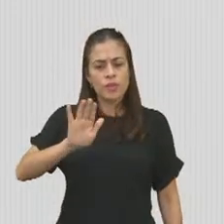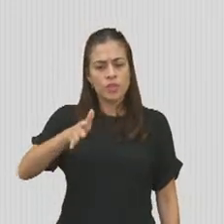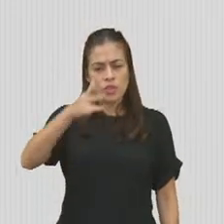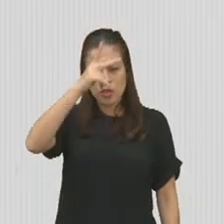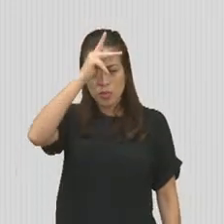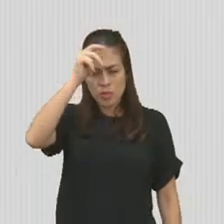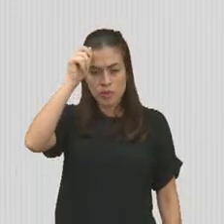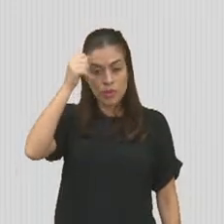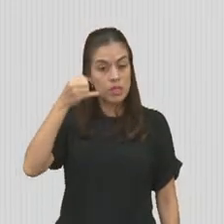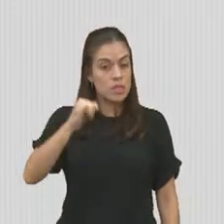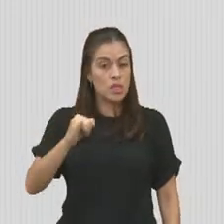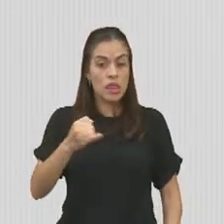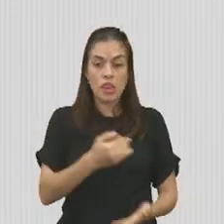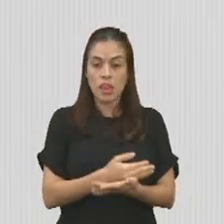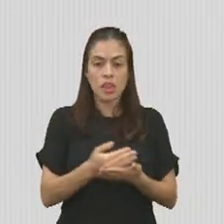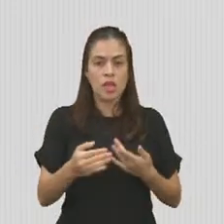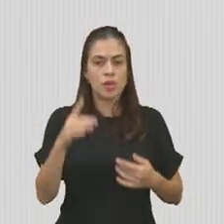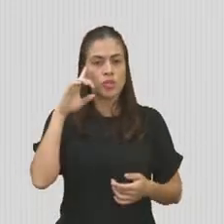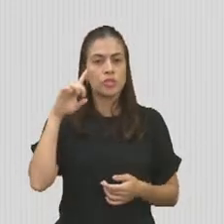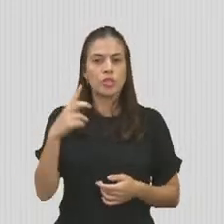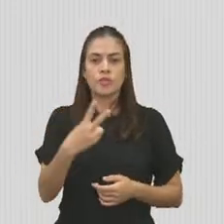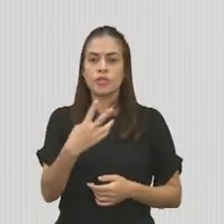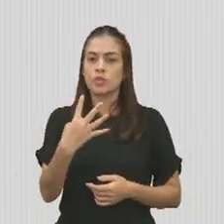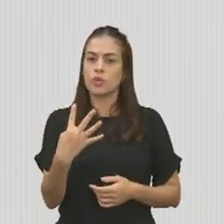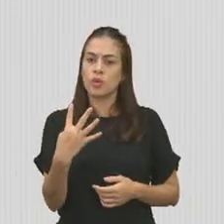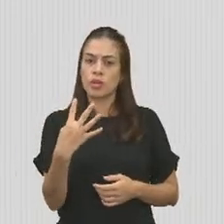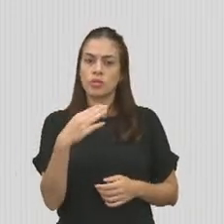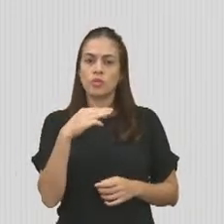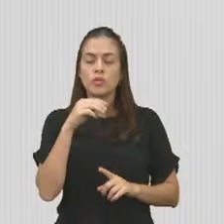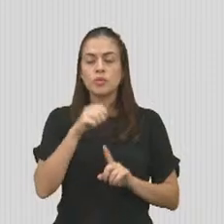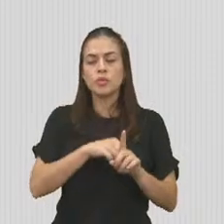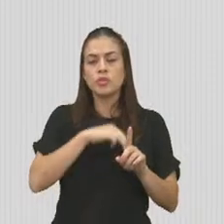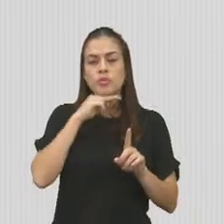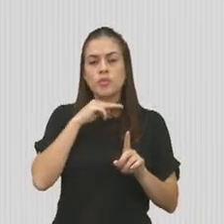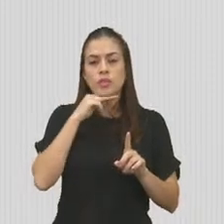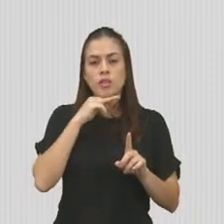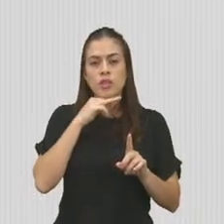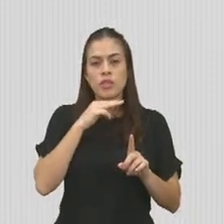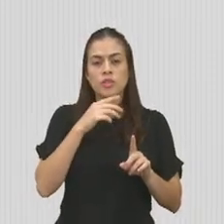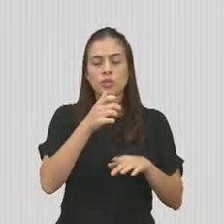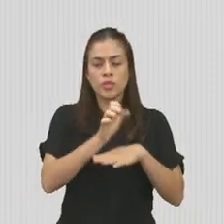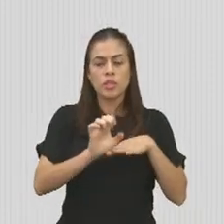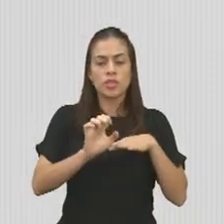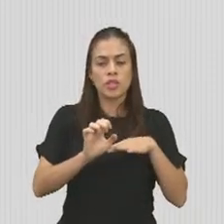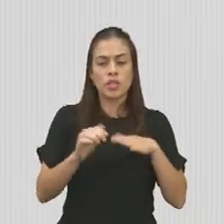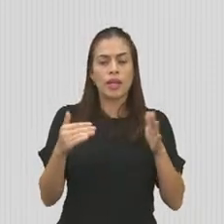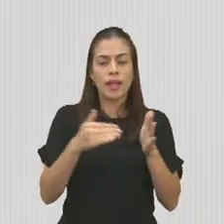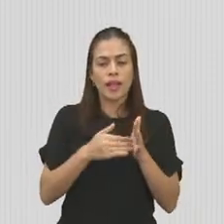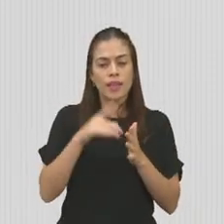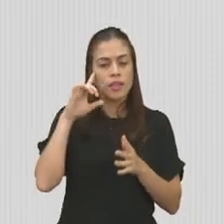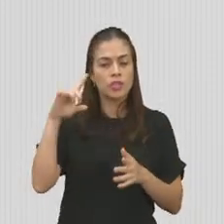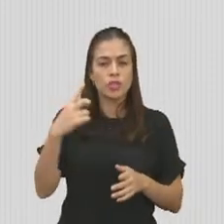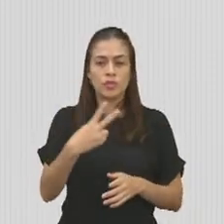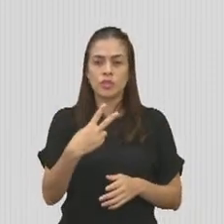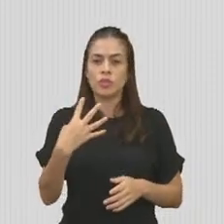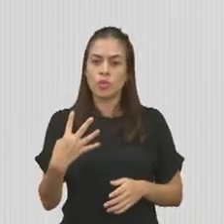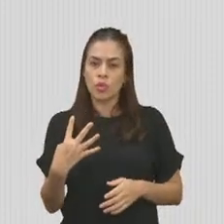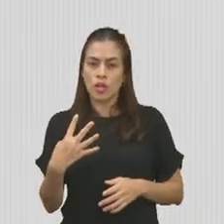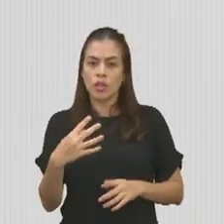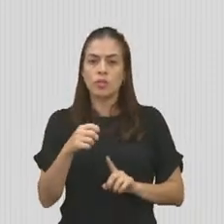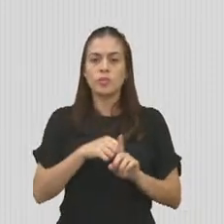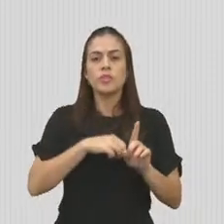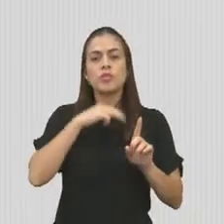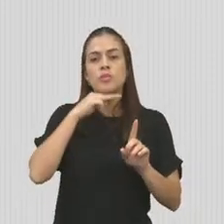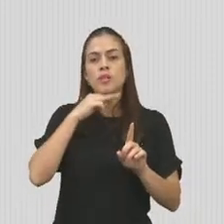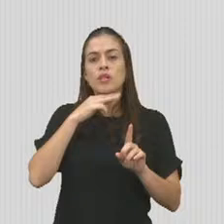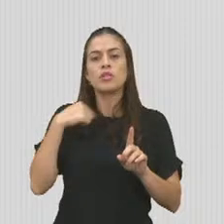não começarem no dia 24/3, se as escolas não tiverem com esses agentes de apoio escolar e esses estagiários no dia 24/3, pode esperar que a gente